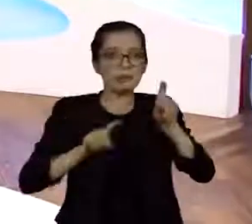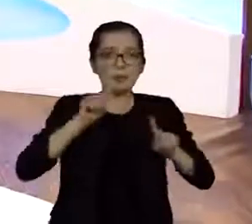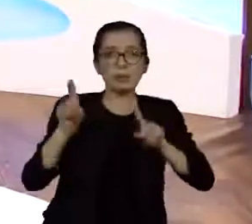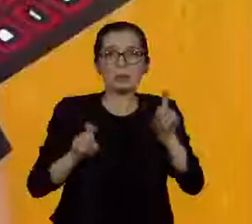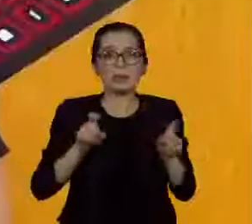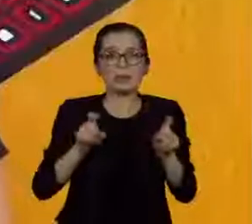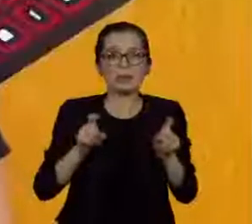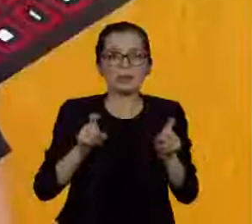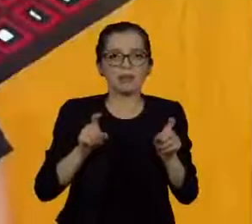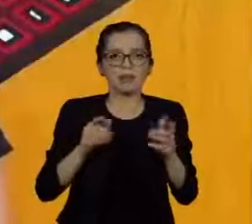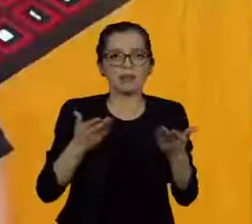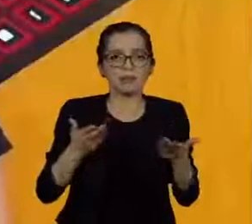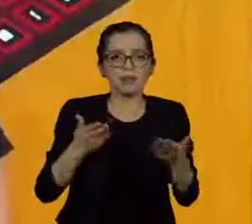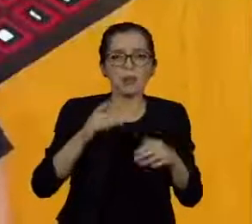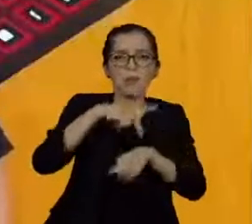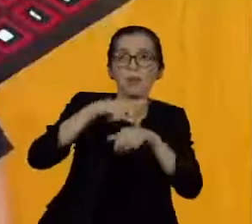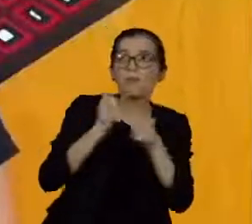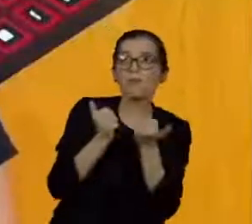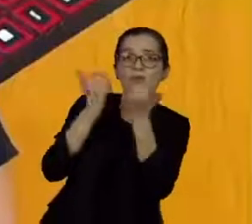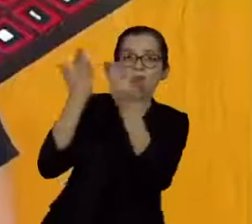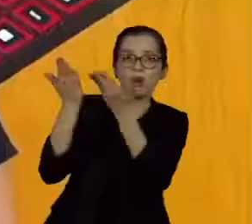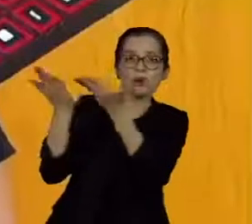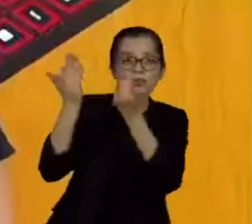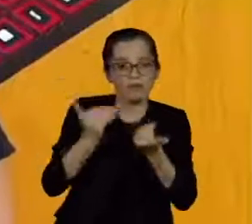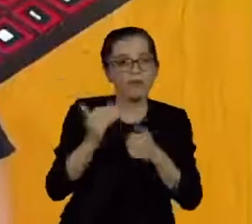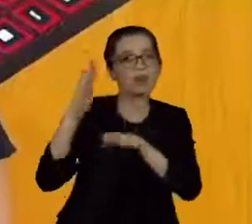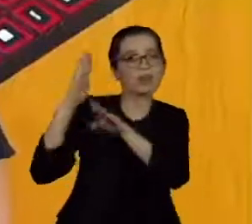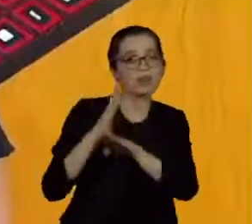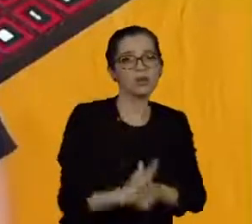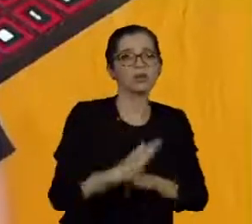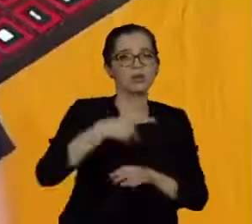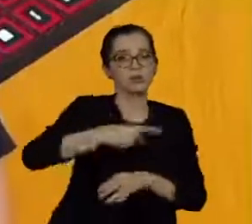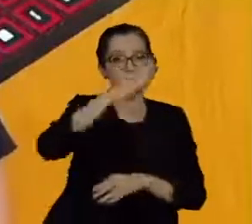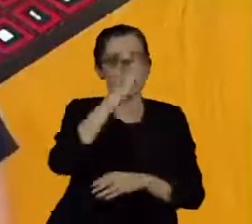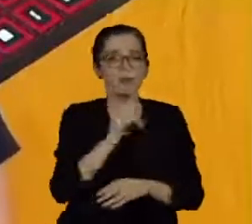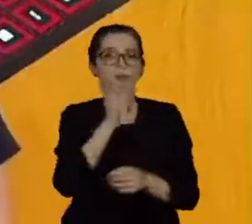vacina, esse é o tamanho do retrocesso. Tudo podia ser diferente, Tatiana, e esse é o tamanho do retrocesso.